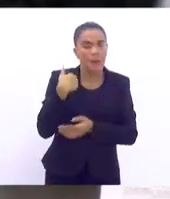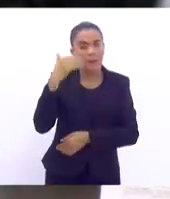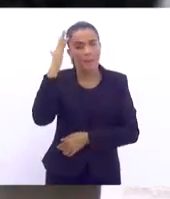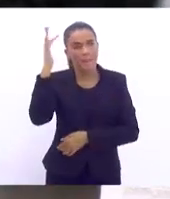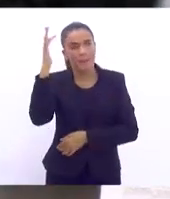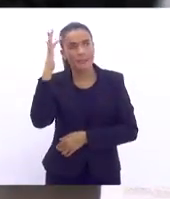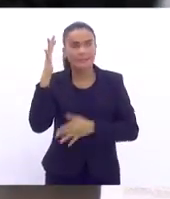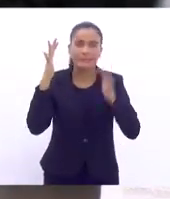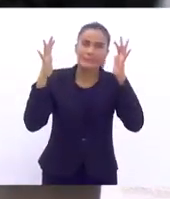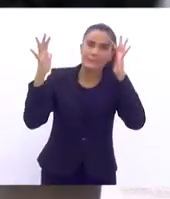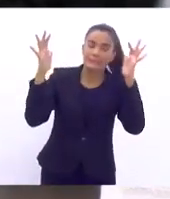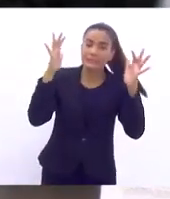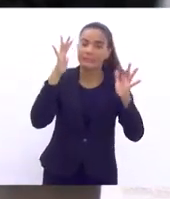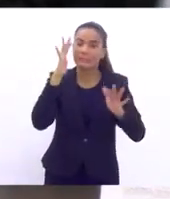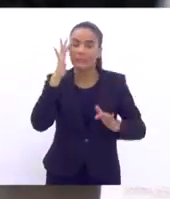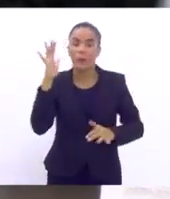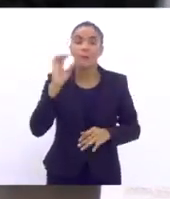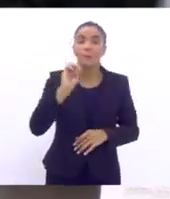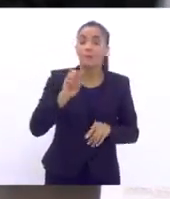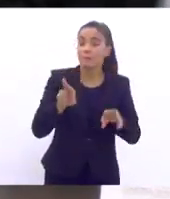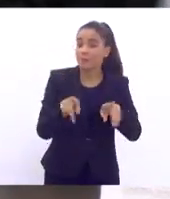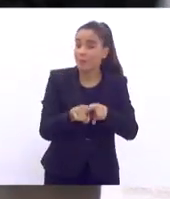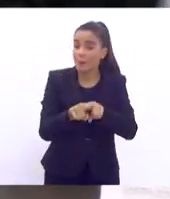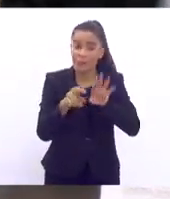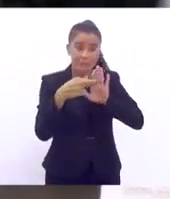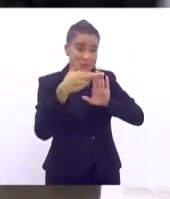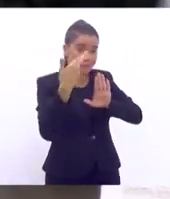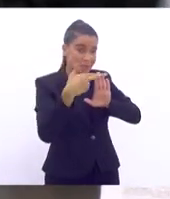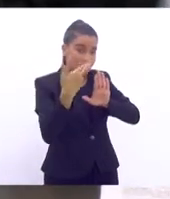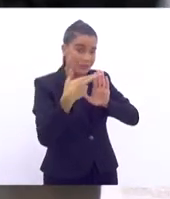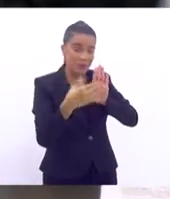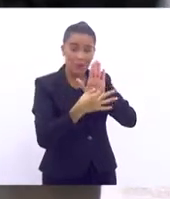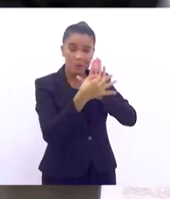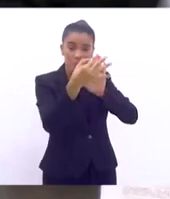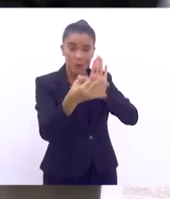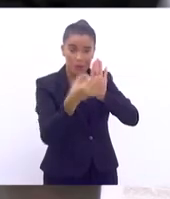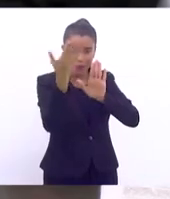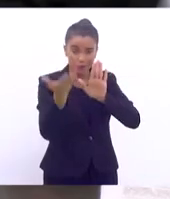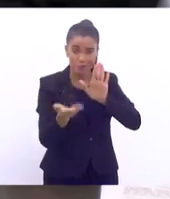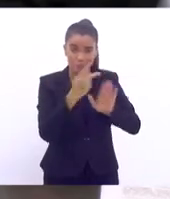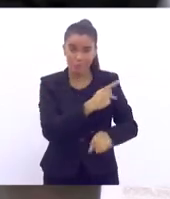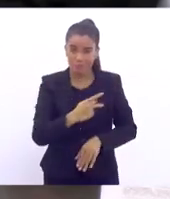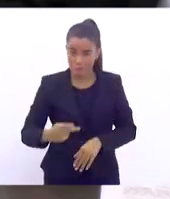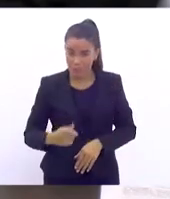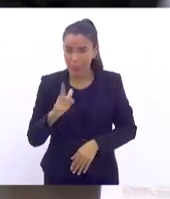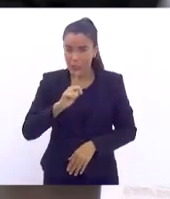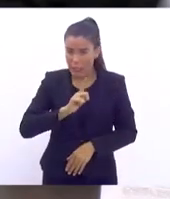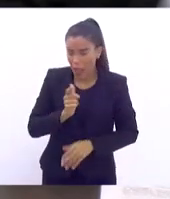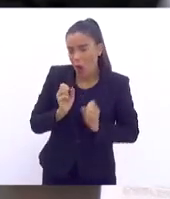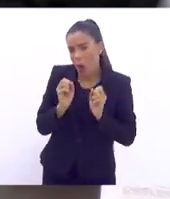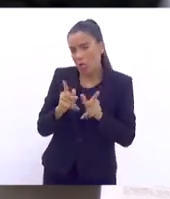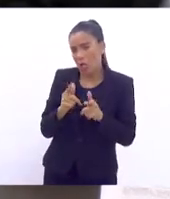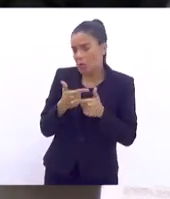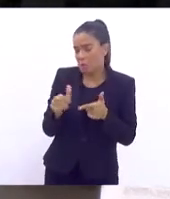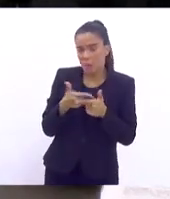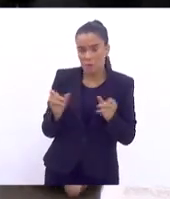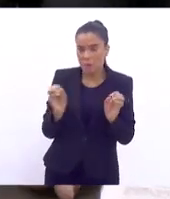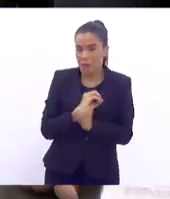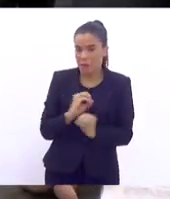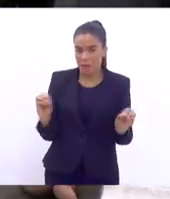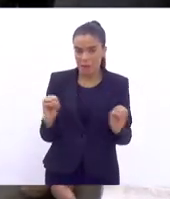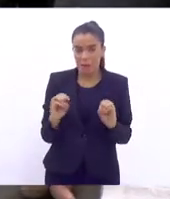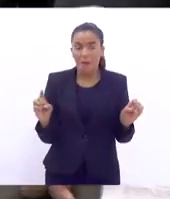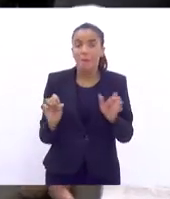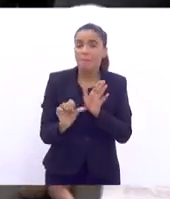penso e se na resolução proposta por isso tiver contido não tem problema nenhum primeiro